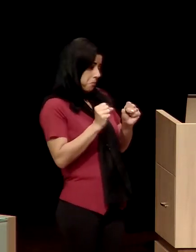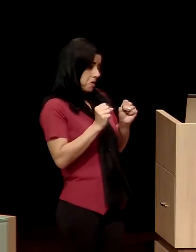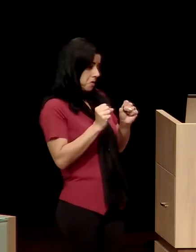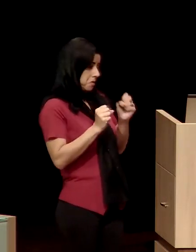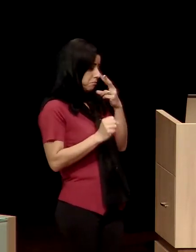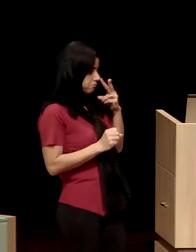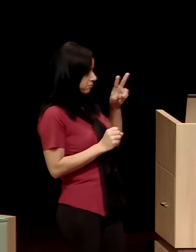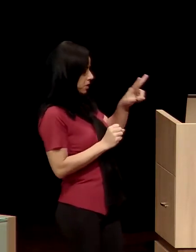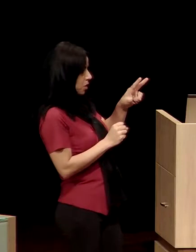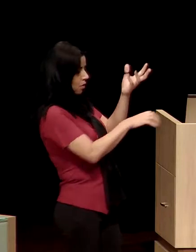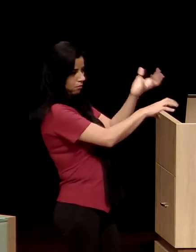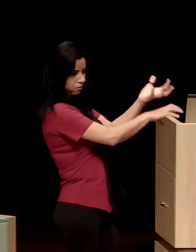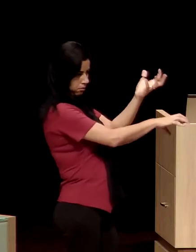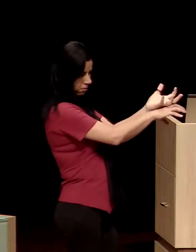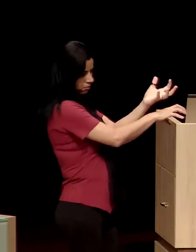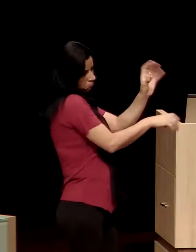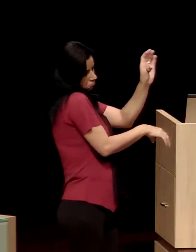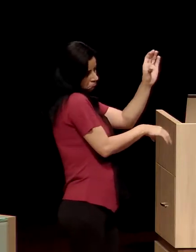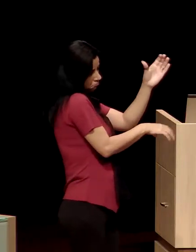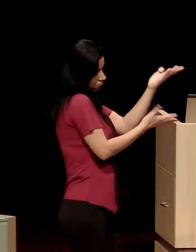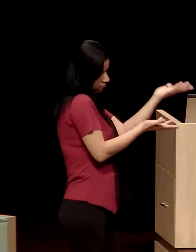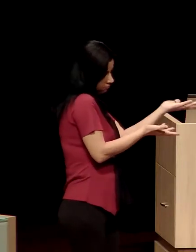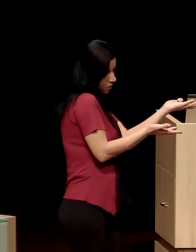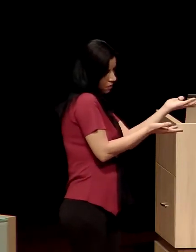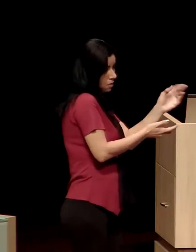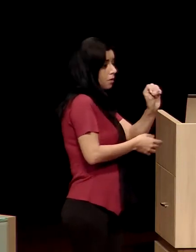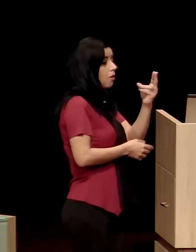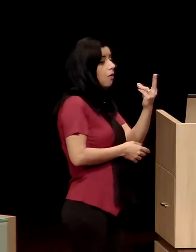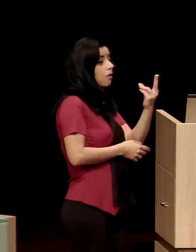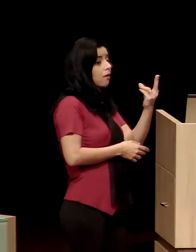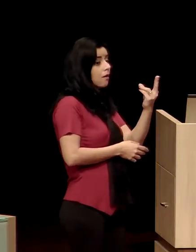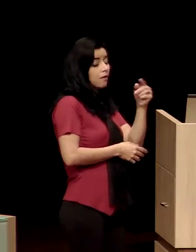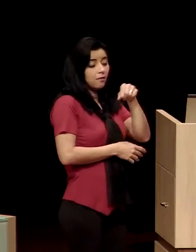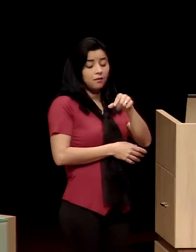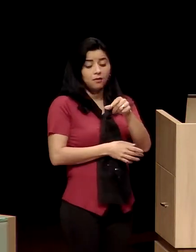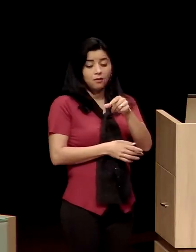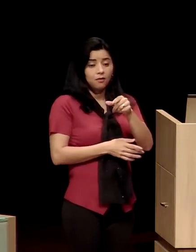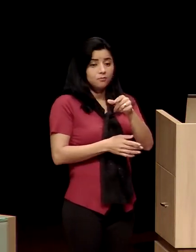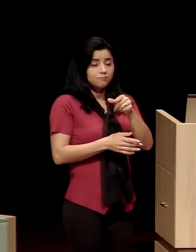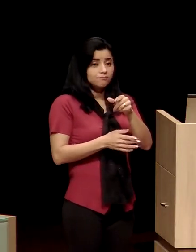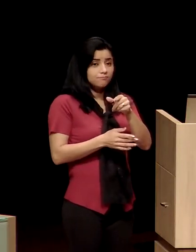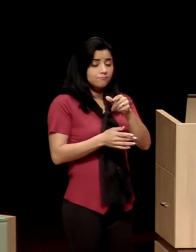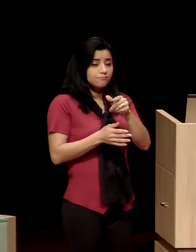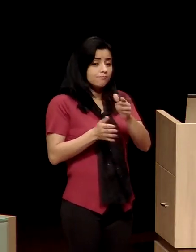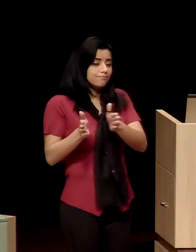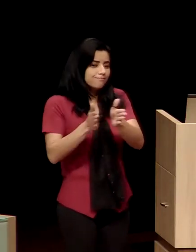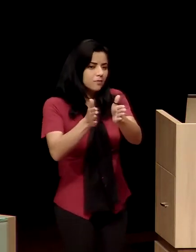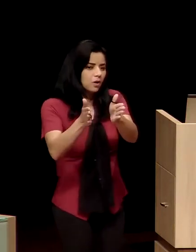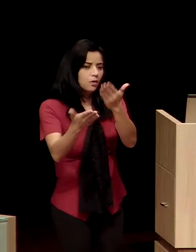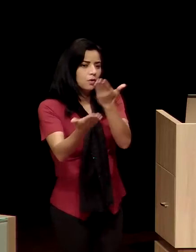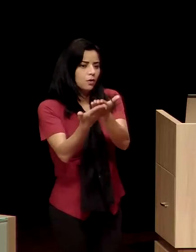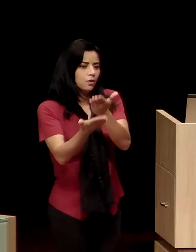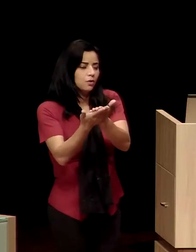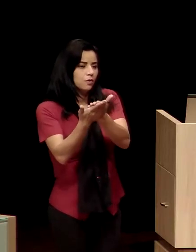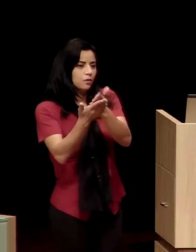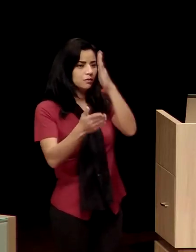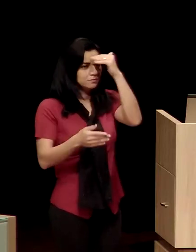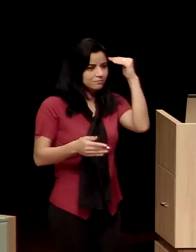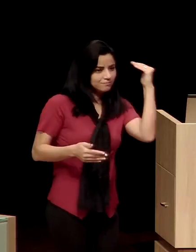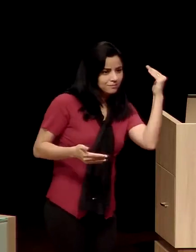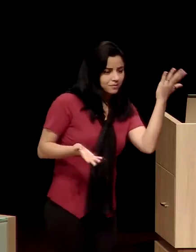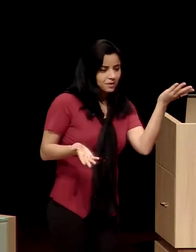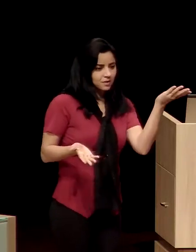uma disciplina científica ou um ramo dos estudos